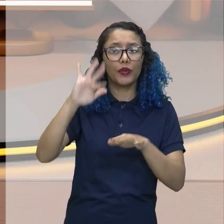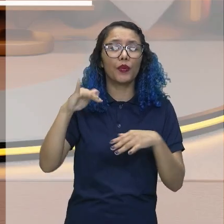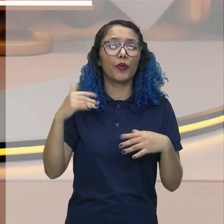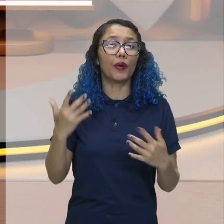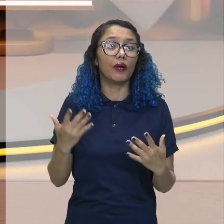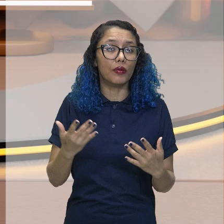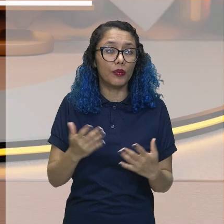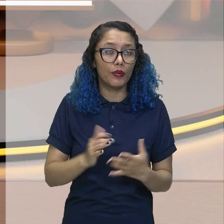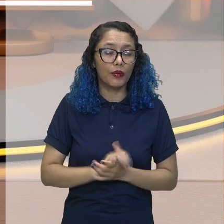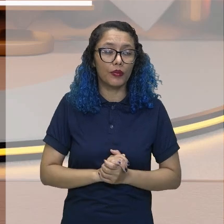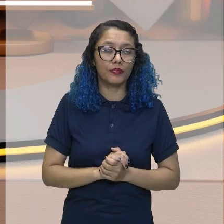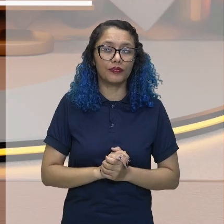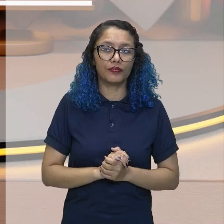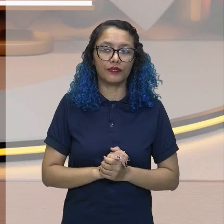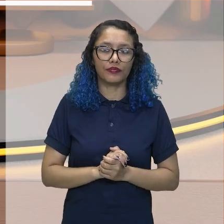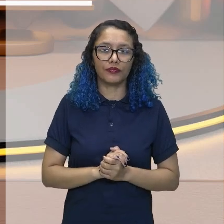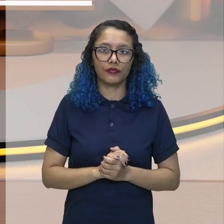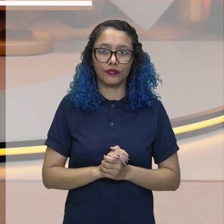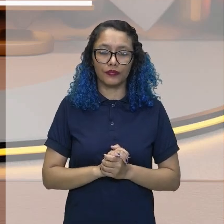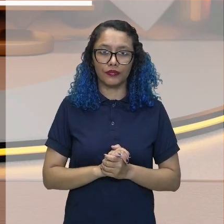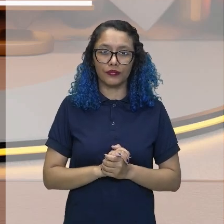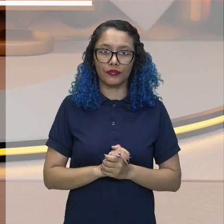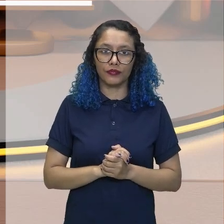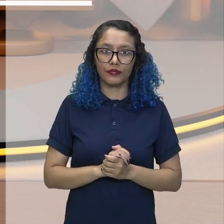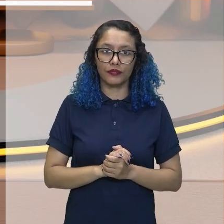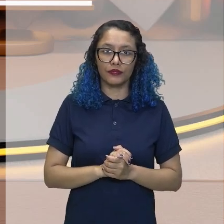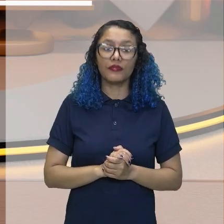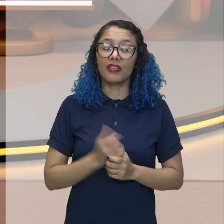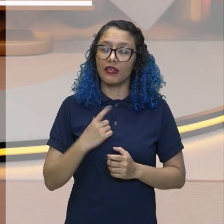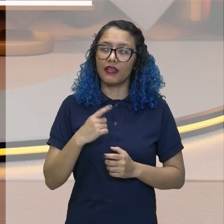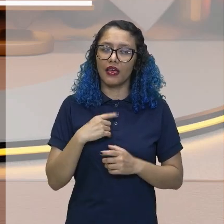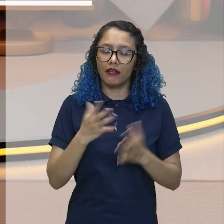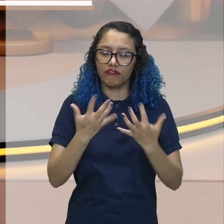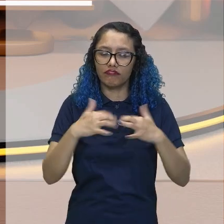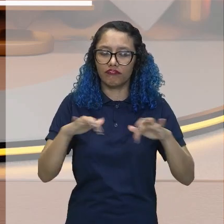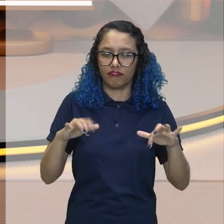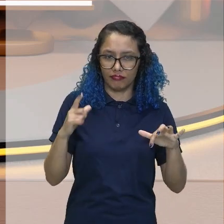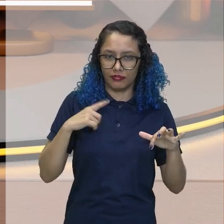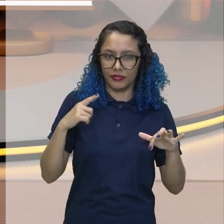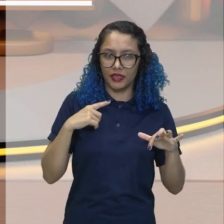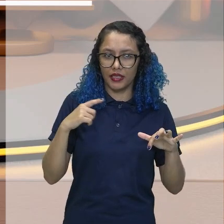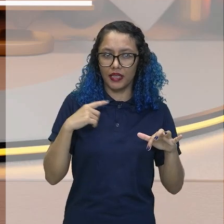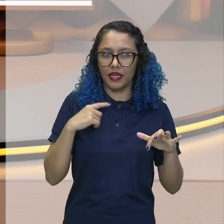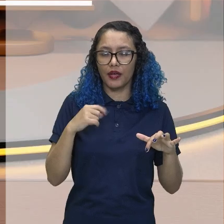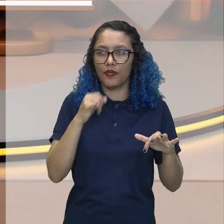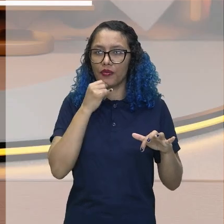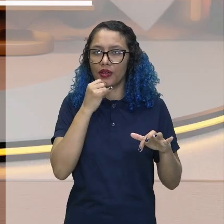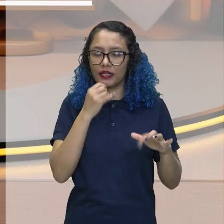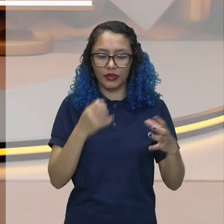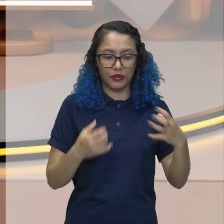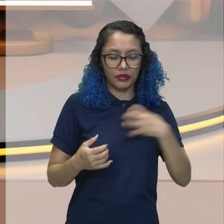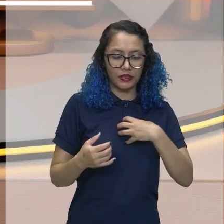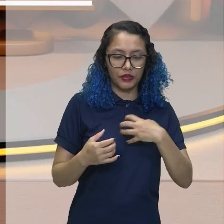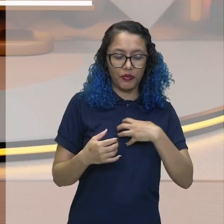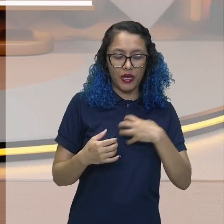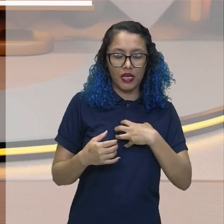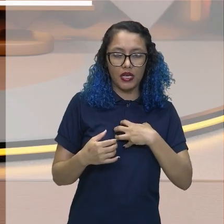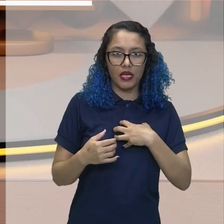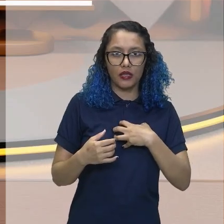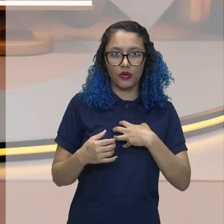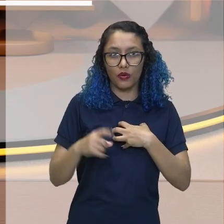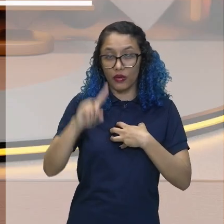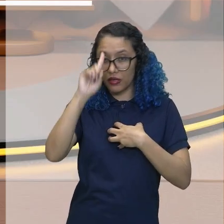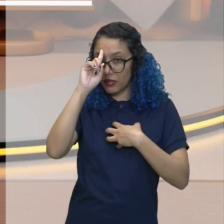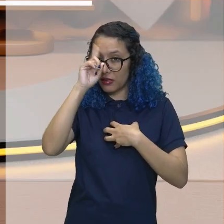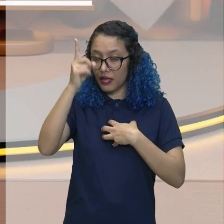né? Existe essa grande divisão entre o que é sensação e o que é ideia,